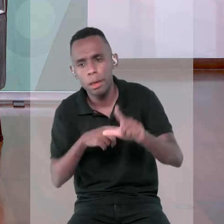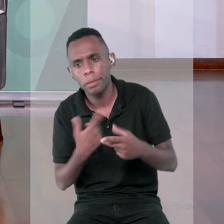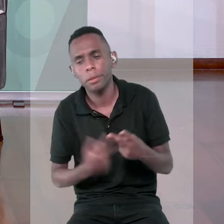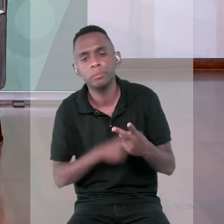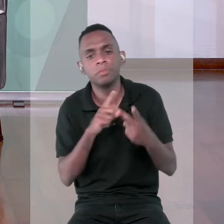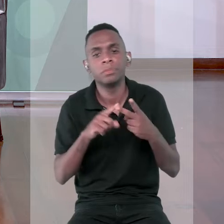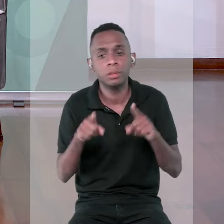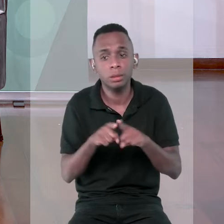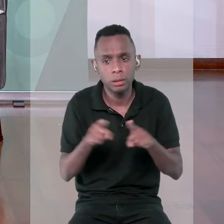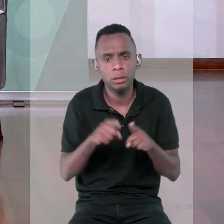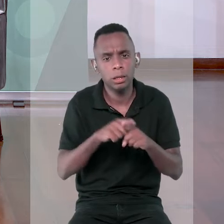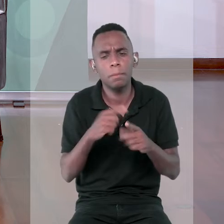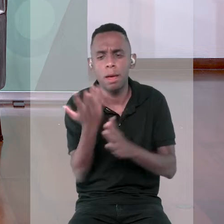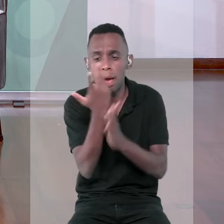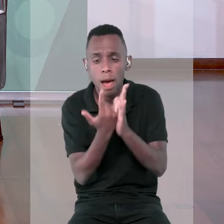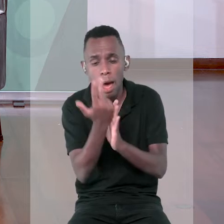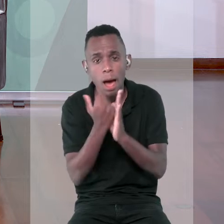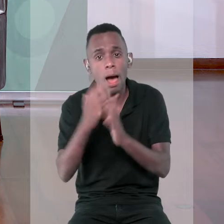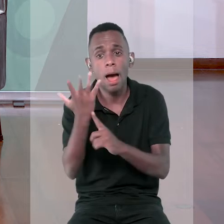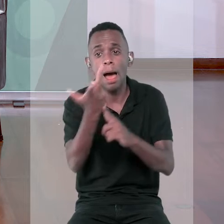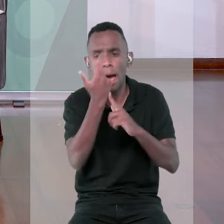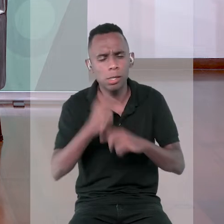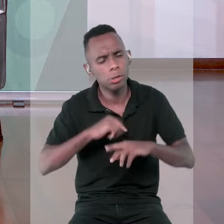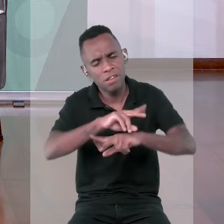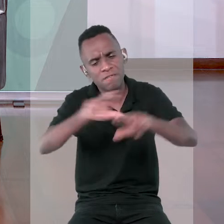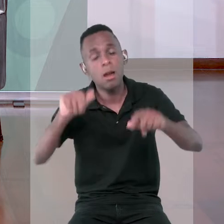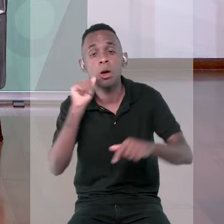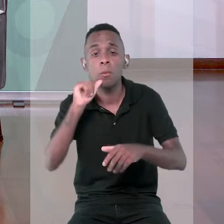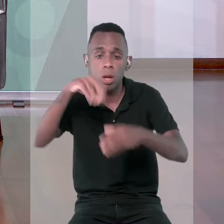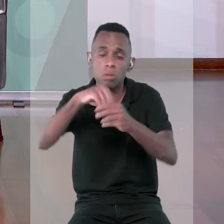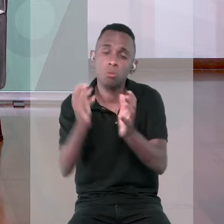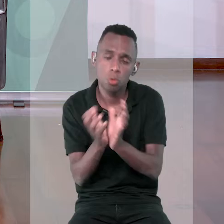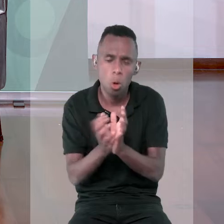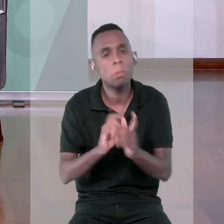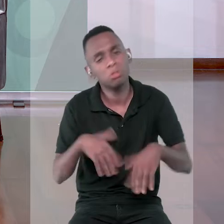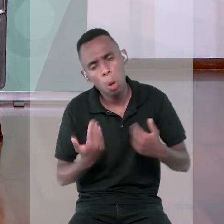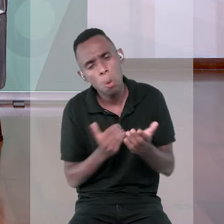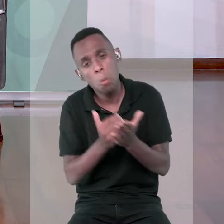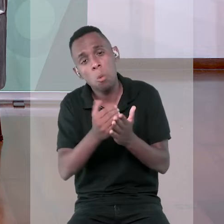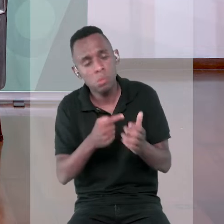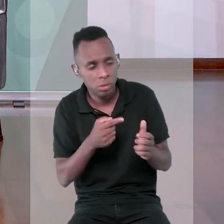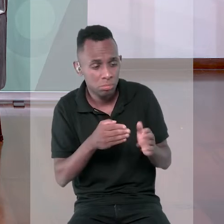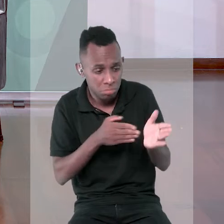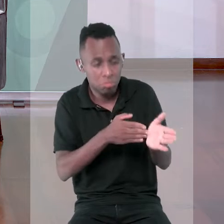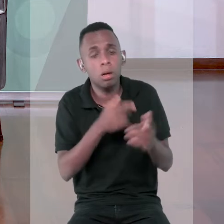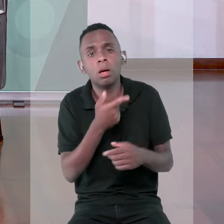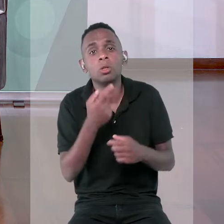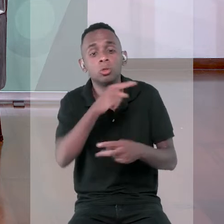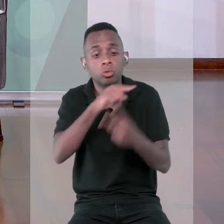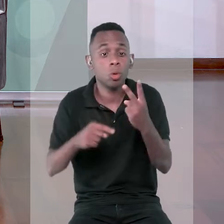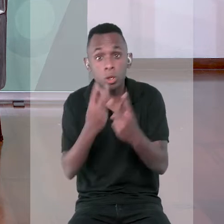revolucionárias das artes, e aí a gente tem um conjunto de mulheres, né? Mas, a princípio, foi isso. E escolhi duas, e aí eu